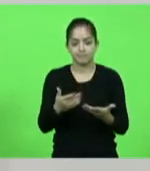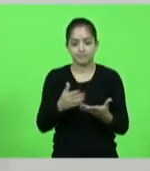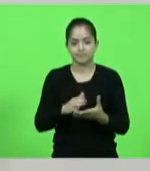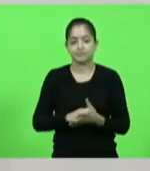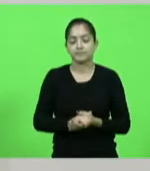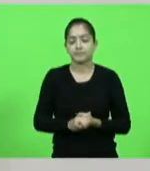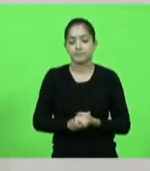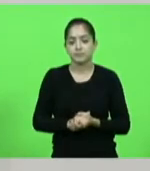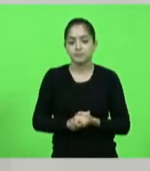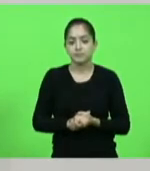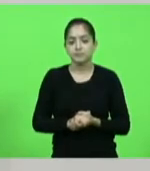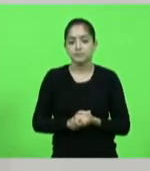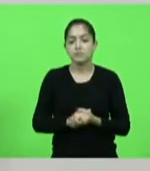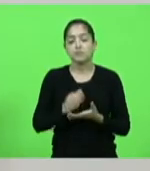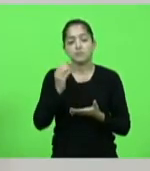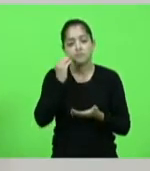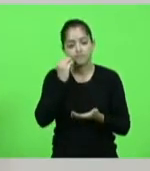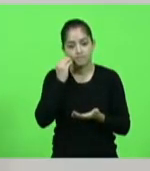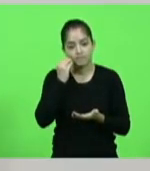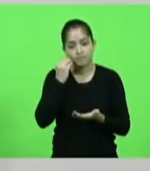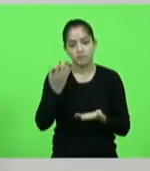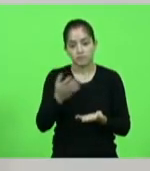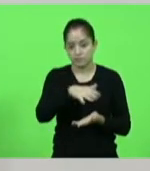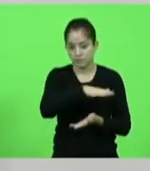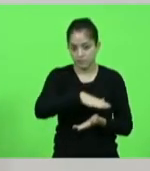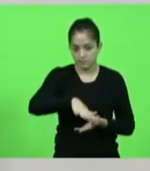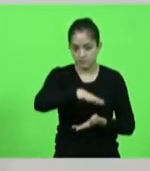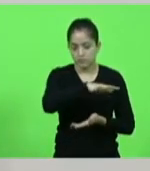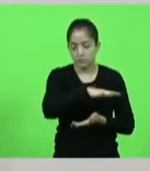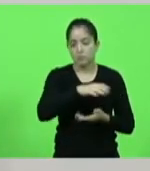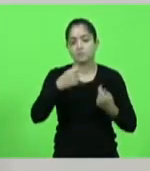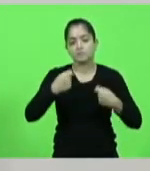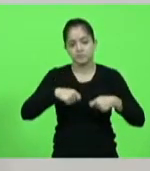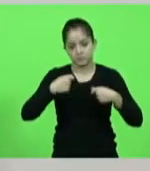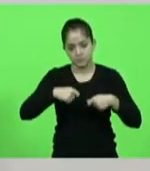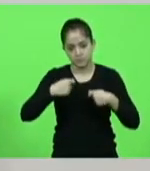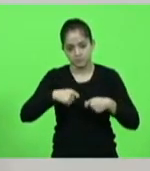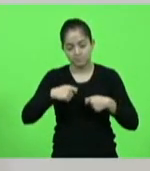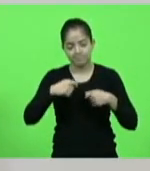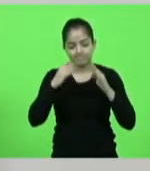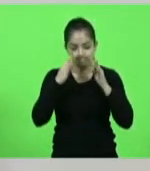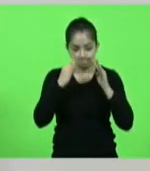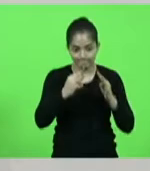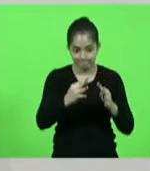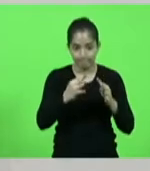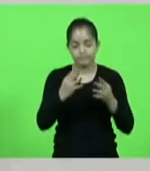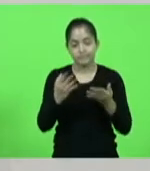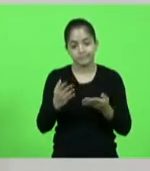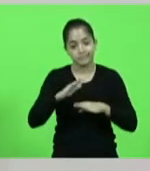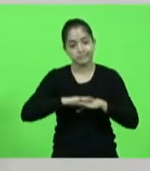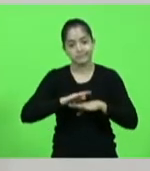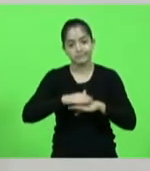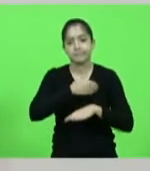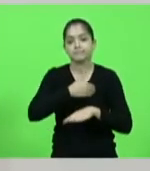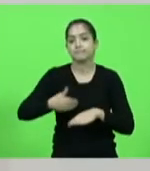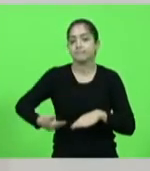indiretos. Obviamente que a nossa região ela precisa de maiores atenções também por parte do governo